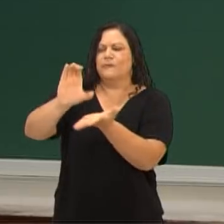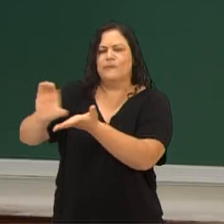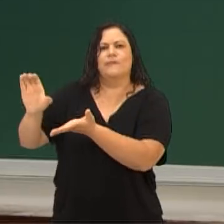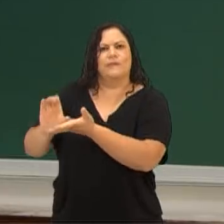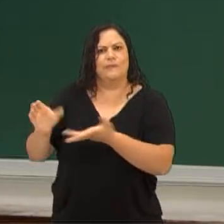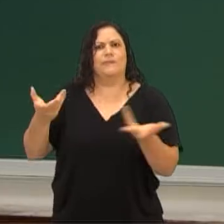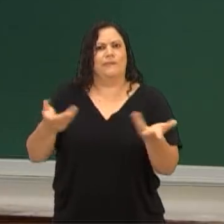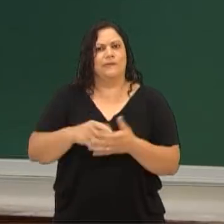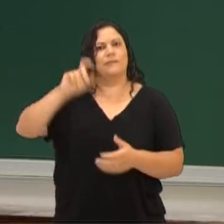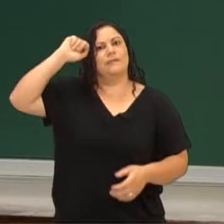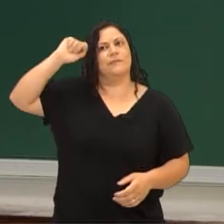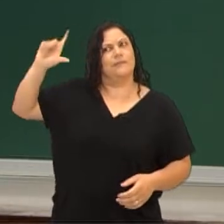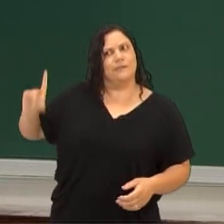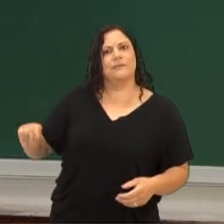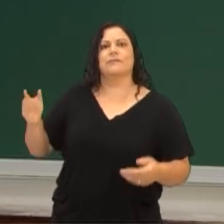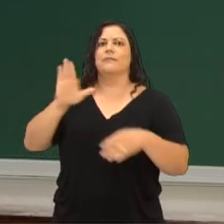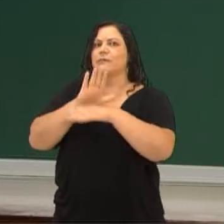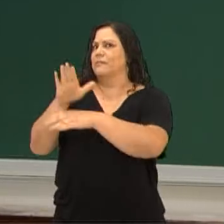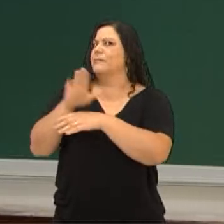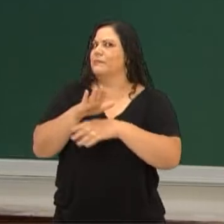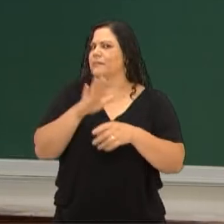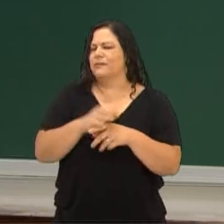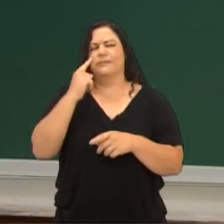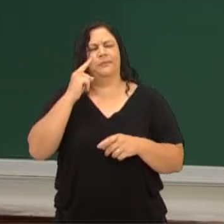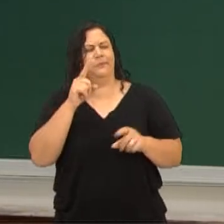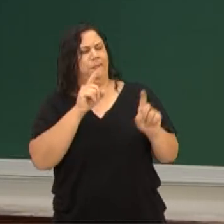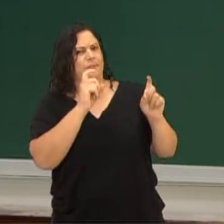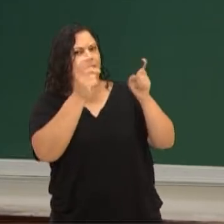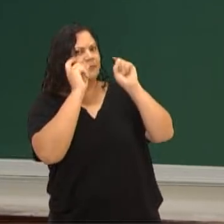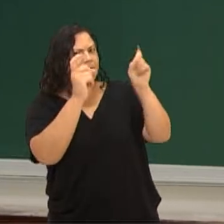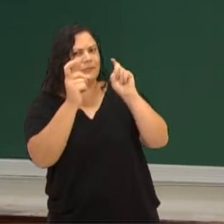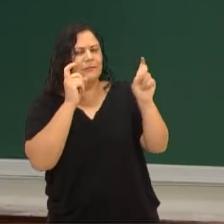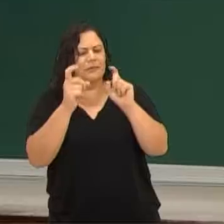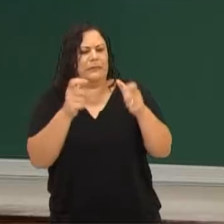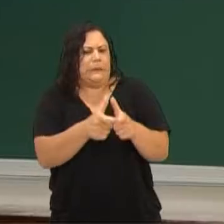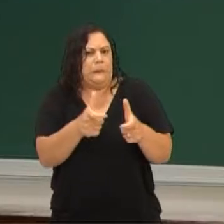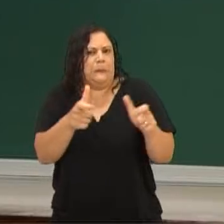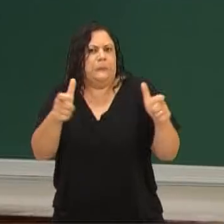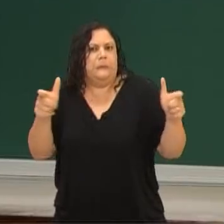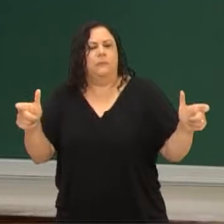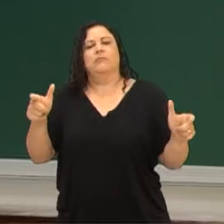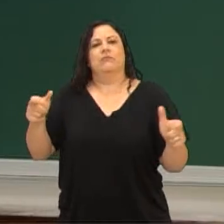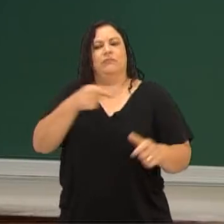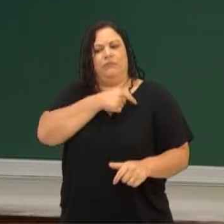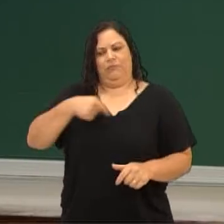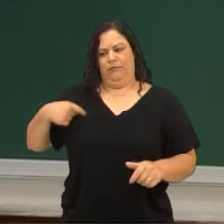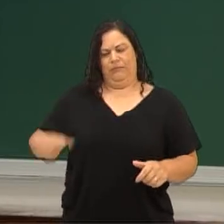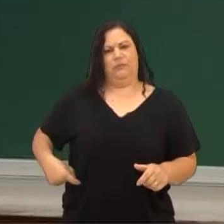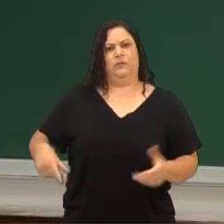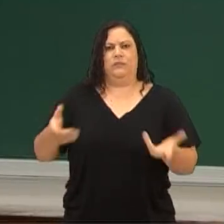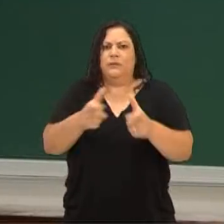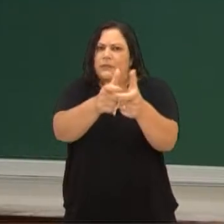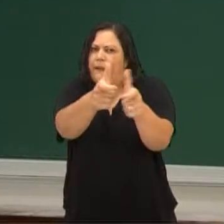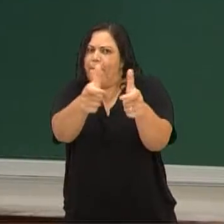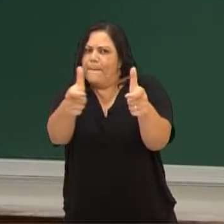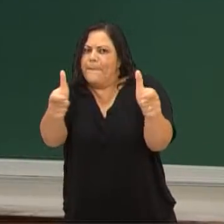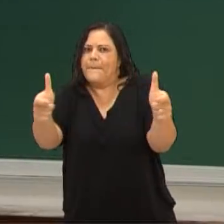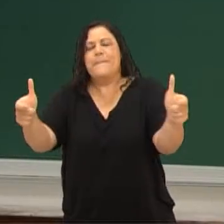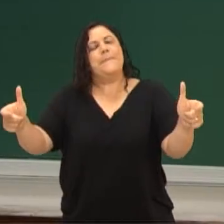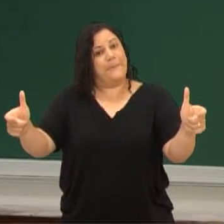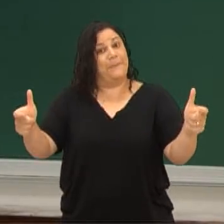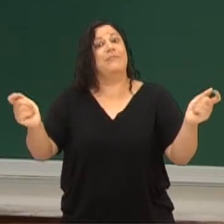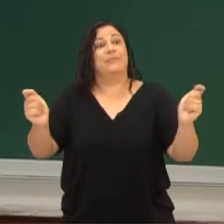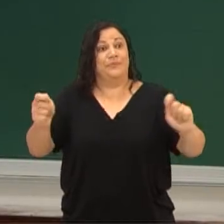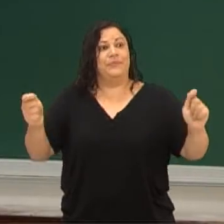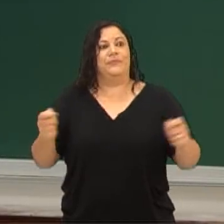está preocupada com essa expansão do comércio chinês, né, que vem já ganhando,